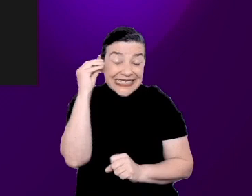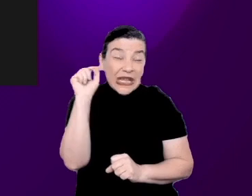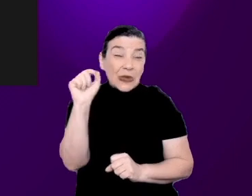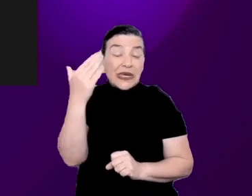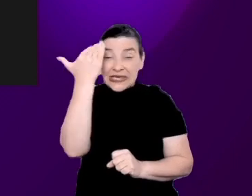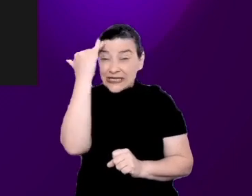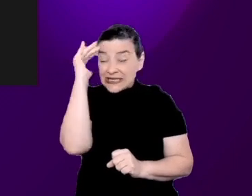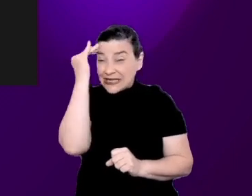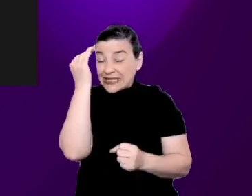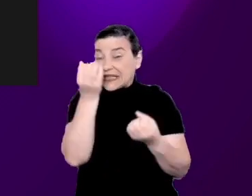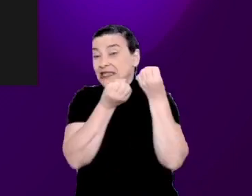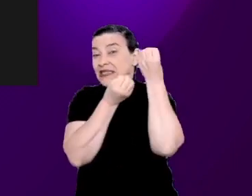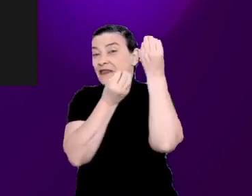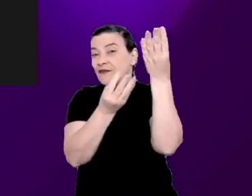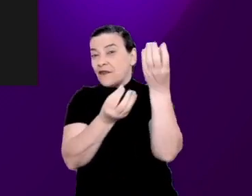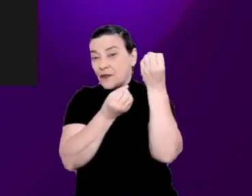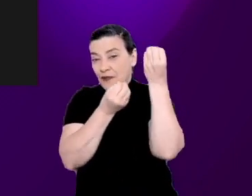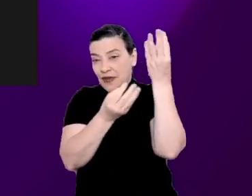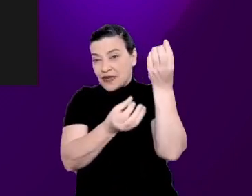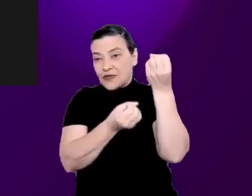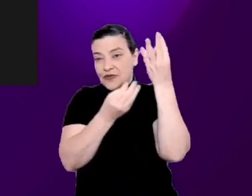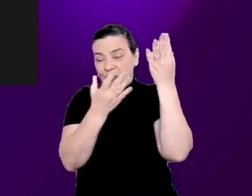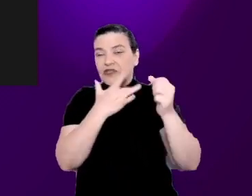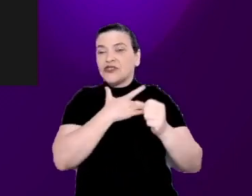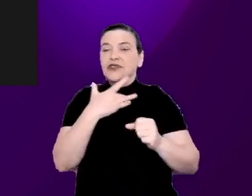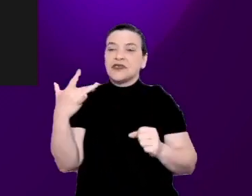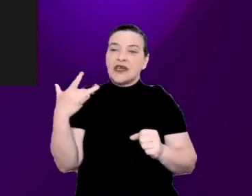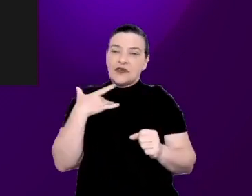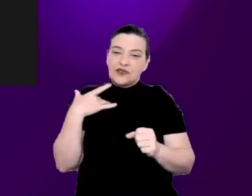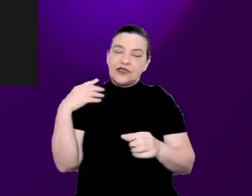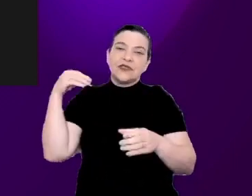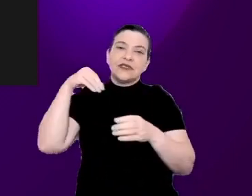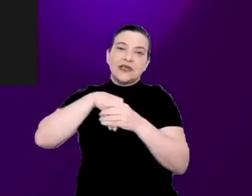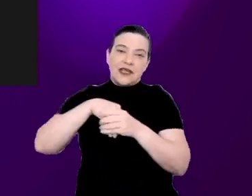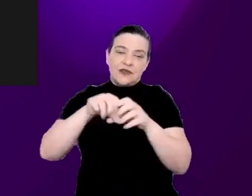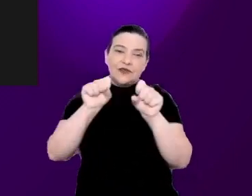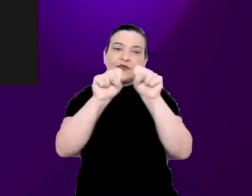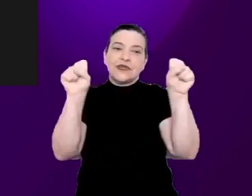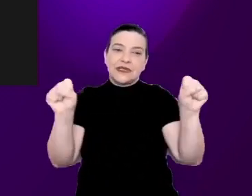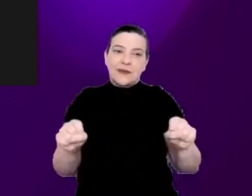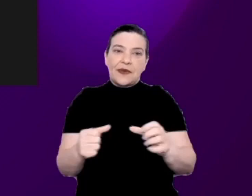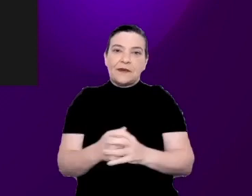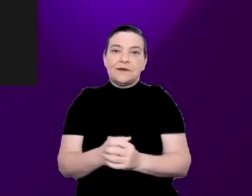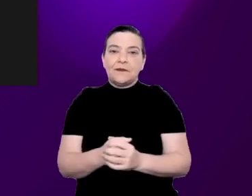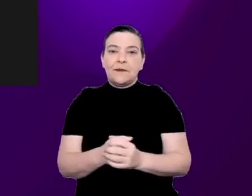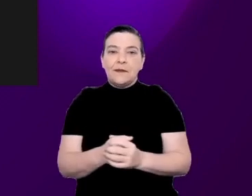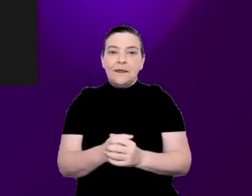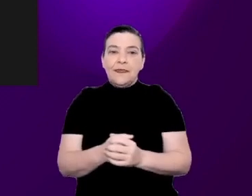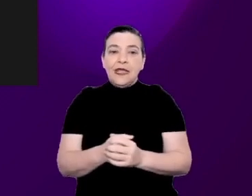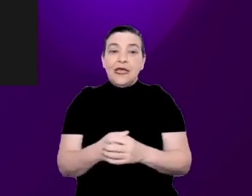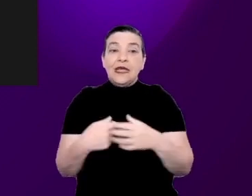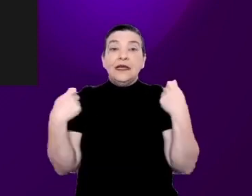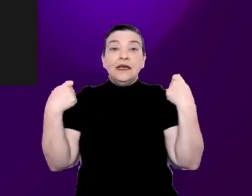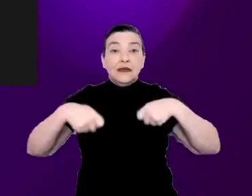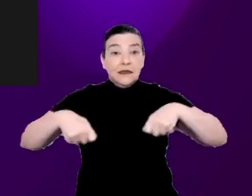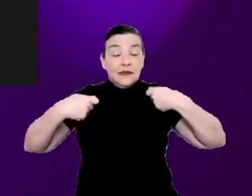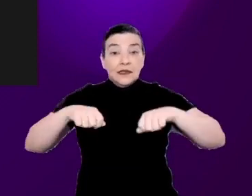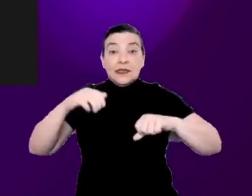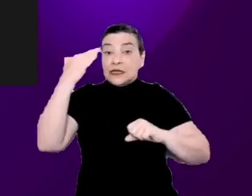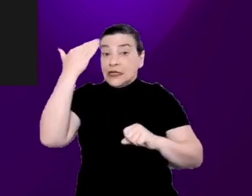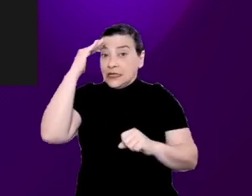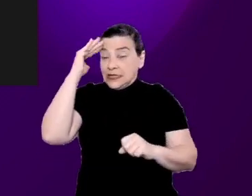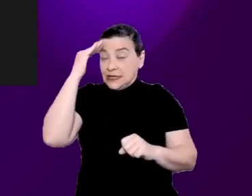compreensão dos dados de saúde que tem dentro dos seus sistemas. É preciso compreender o cenário